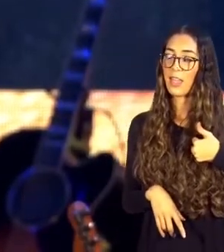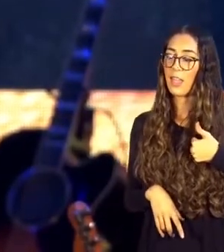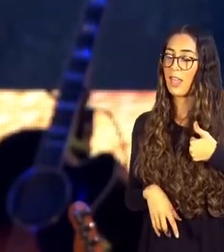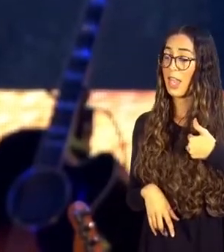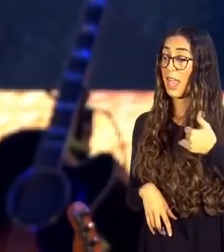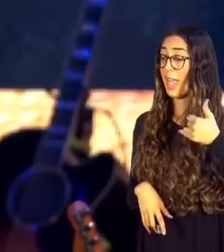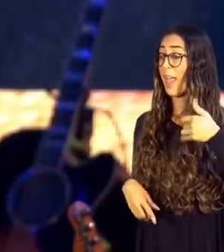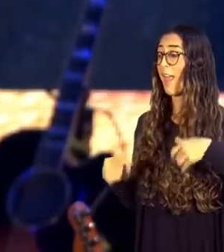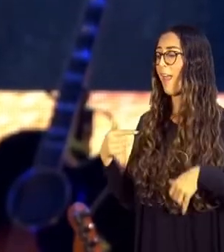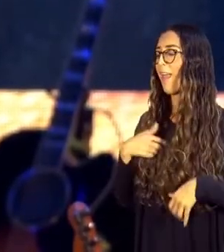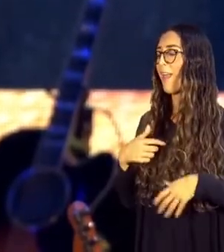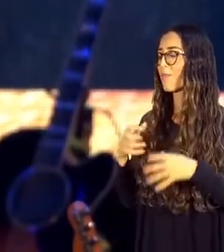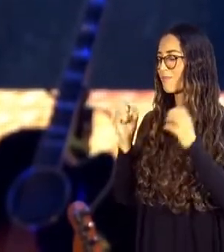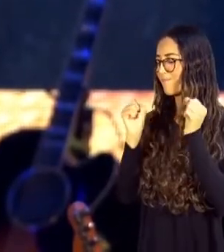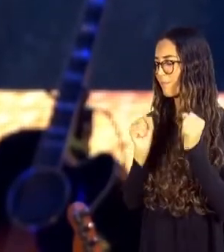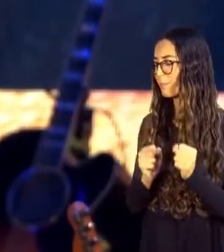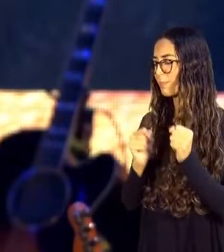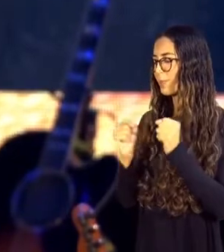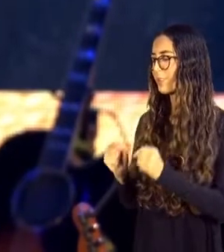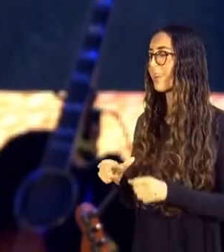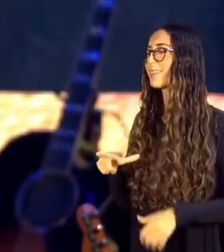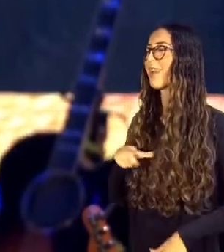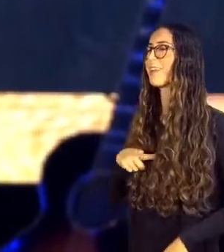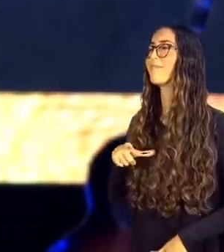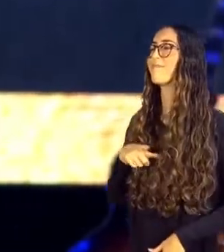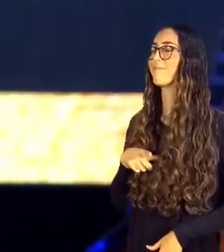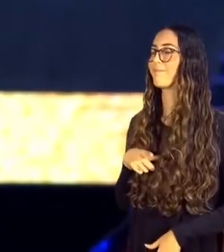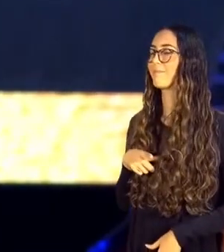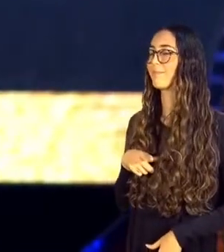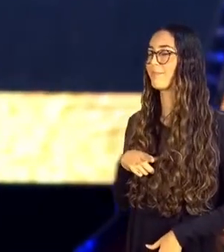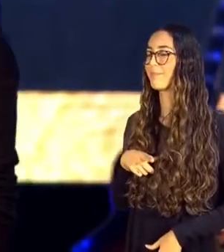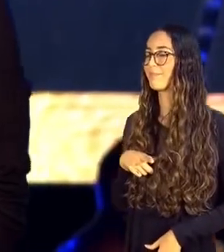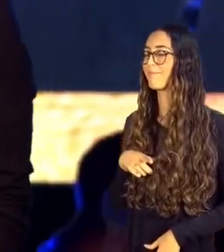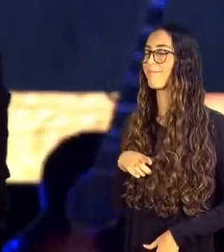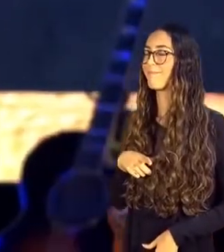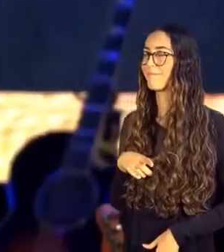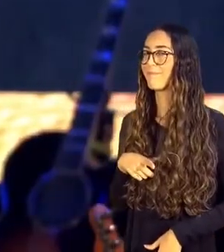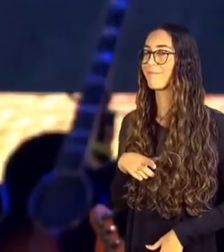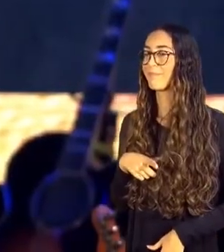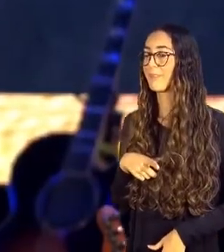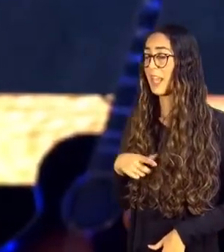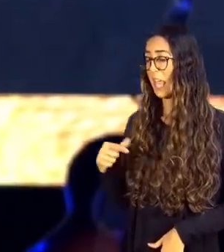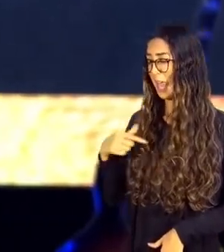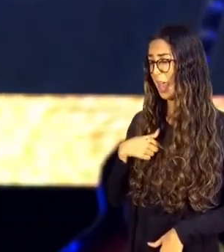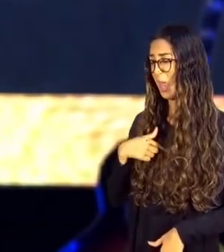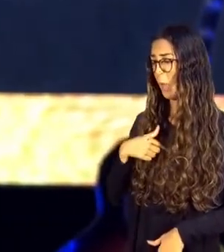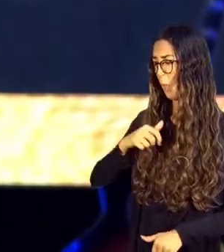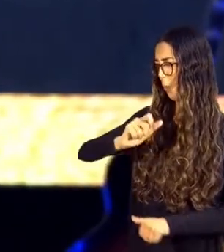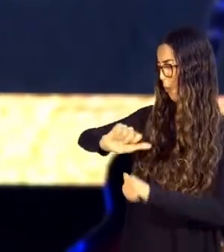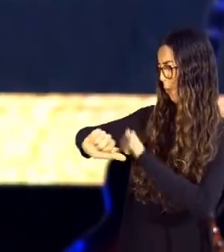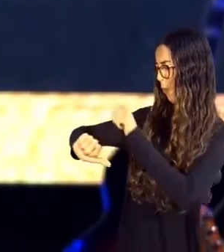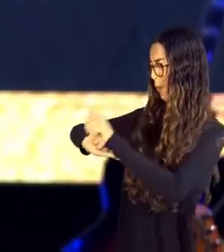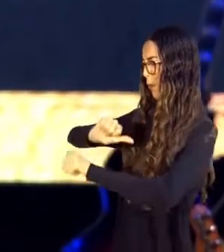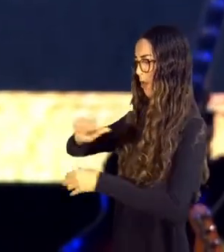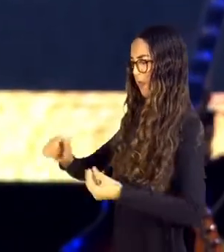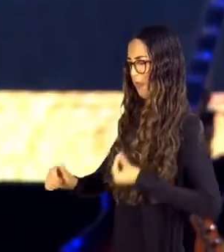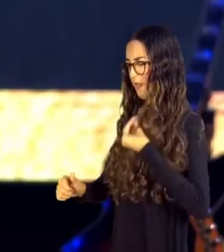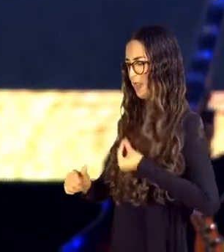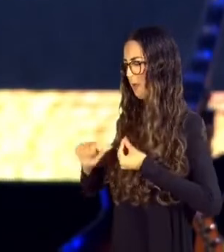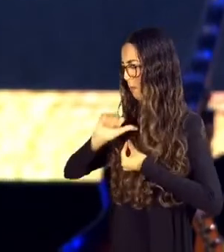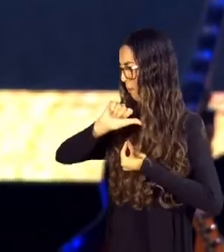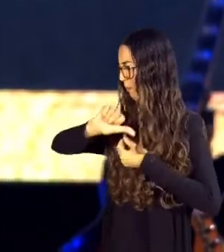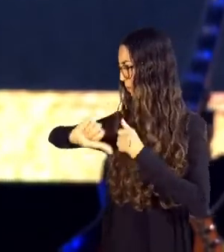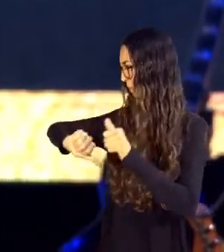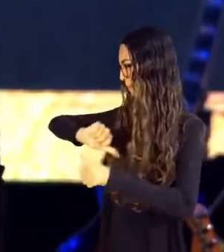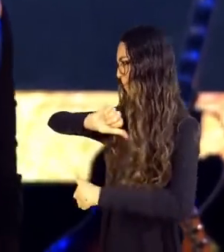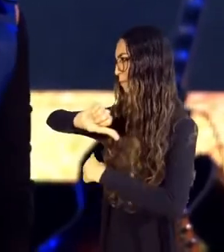cara. Você não está entendendo, velho. Você não está entendendo que eu mudo qualquer história. Que pode ser a prostituta, o